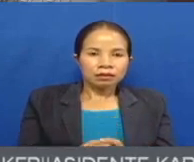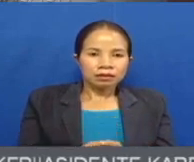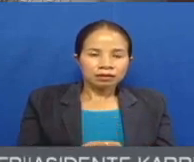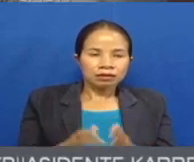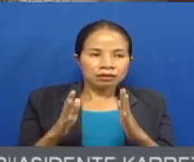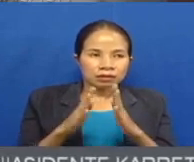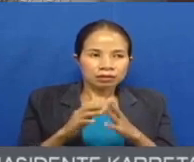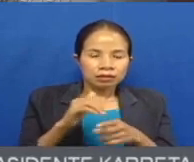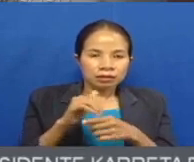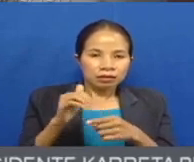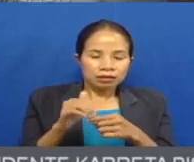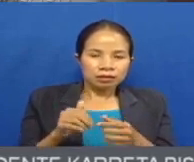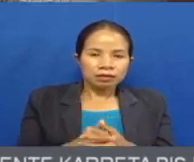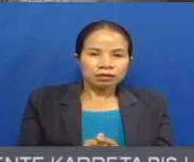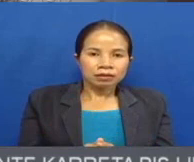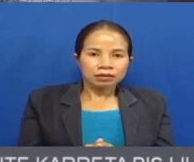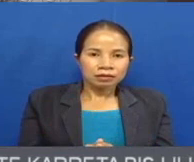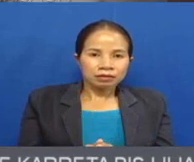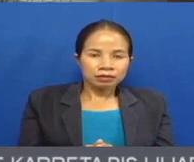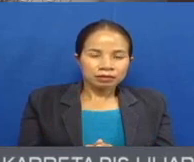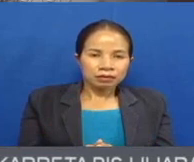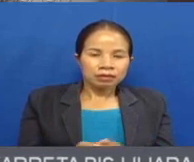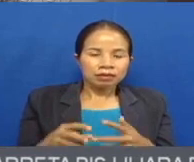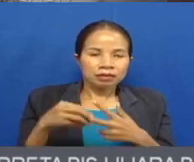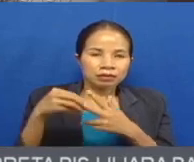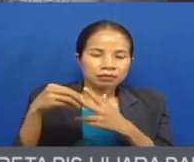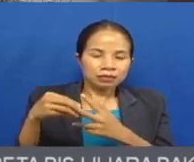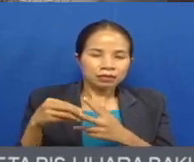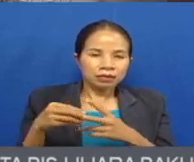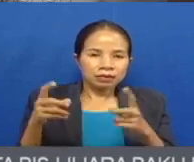oração tridum, né? Intenção especial